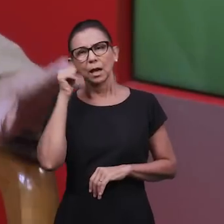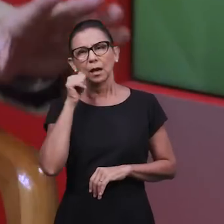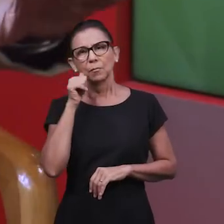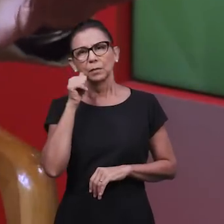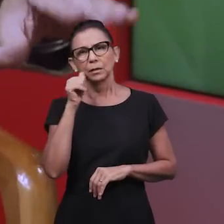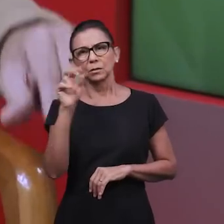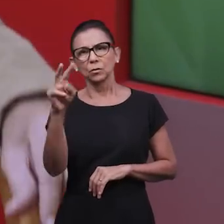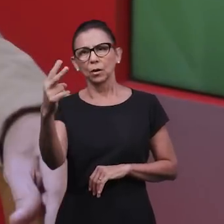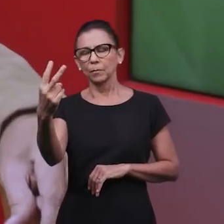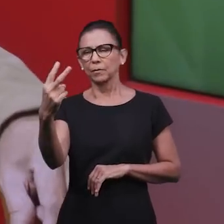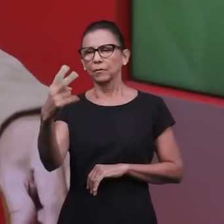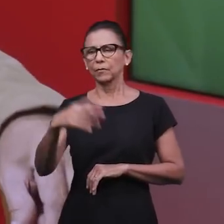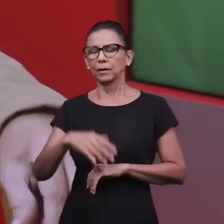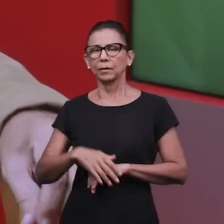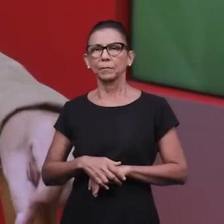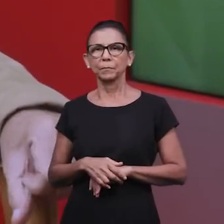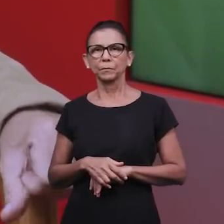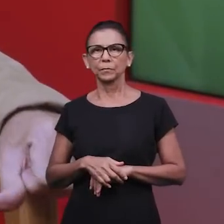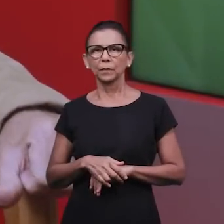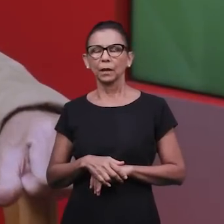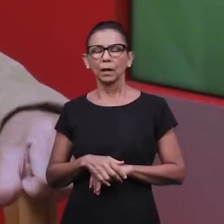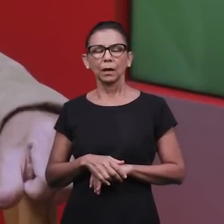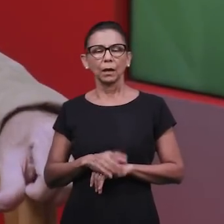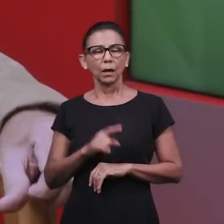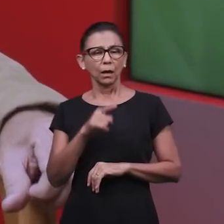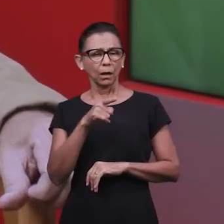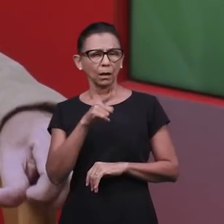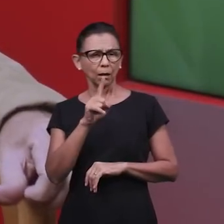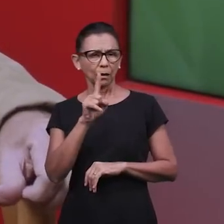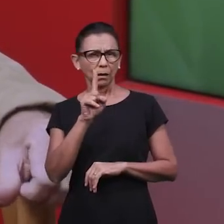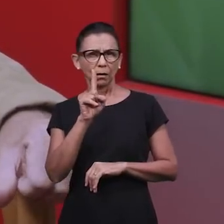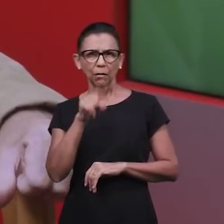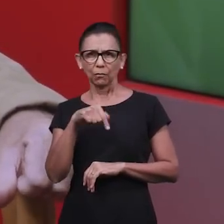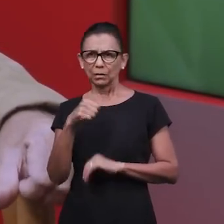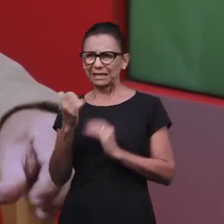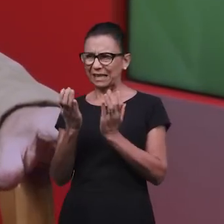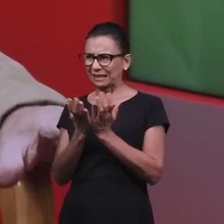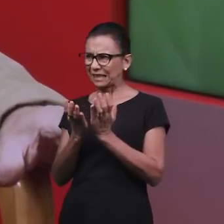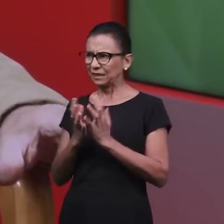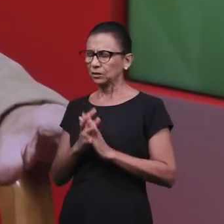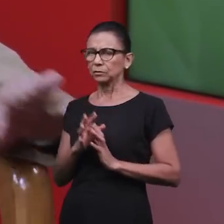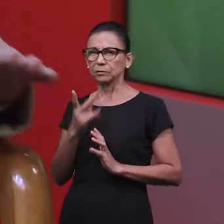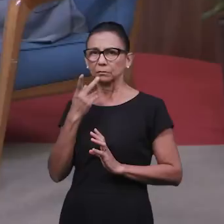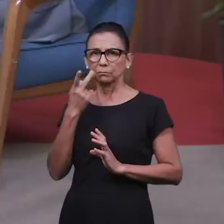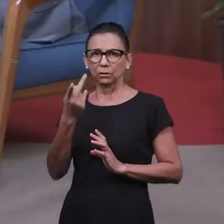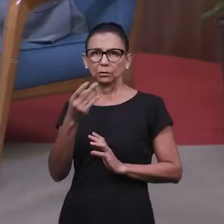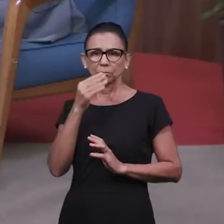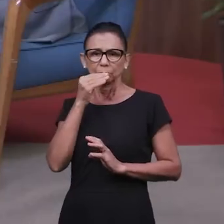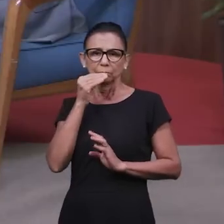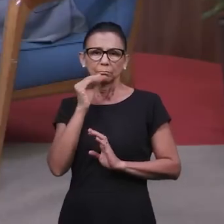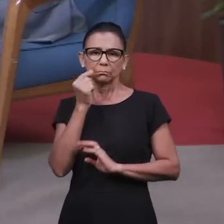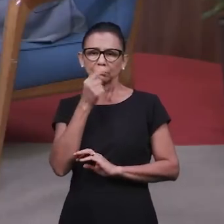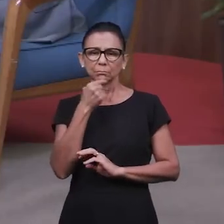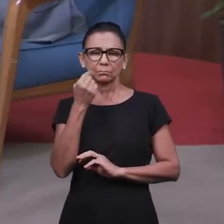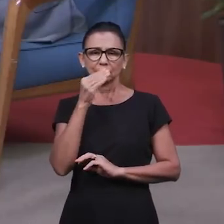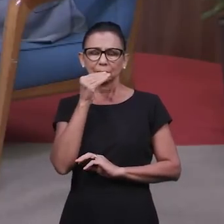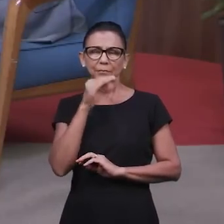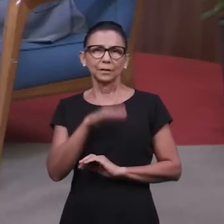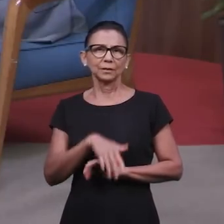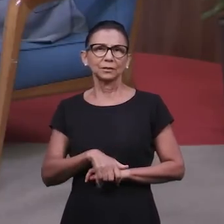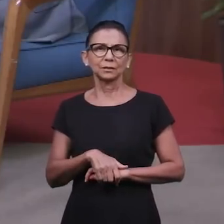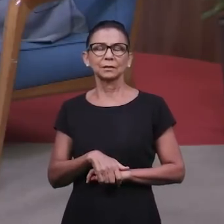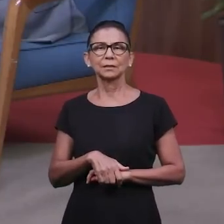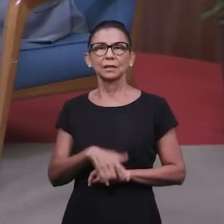falar assim: por acaso você é crente? Você é evangélico? Você não falou nada. Seus lábios